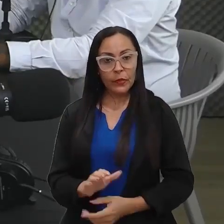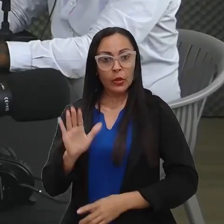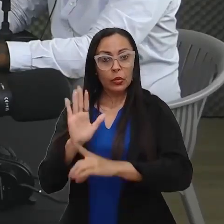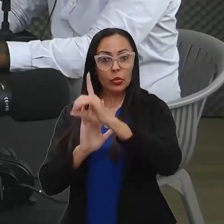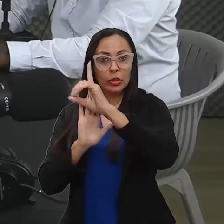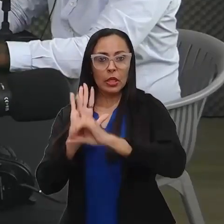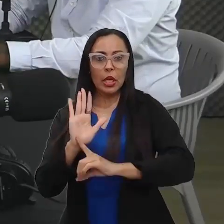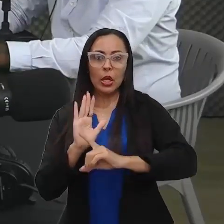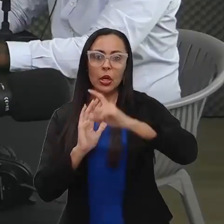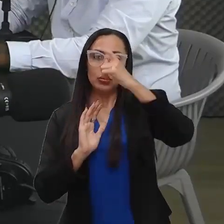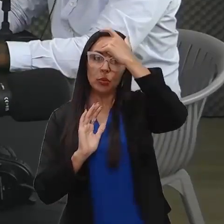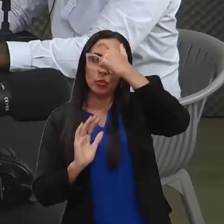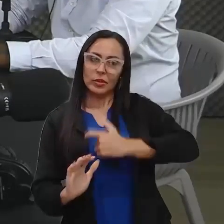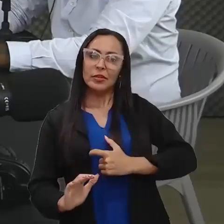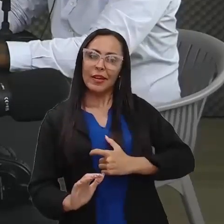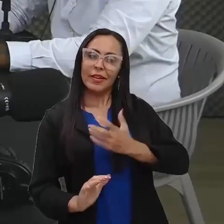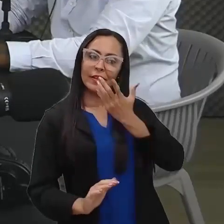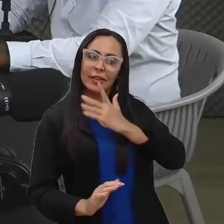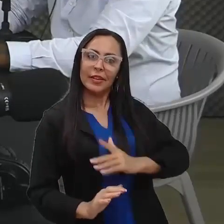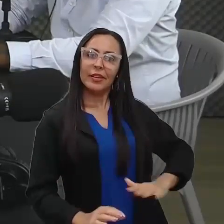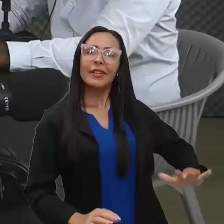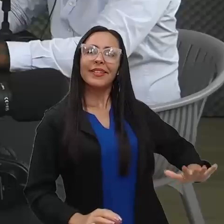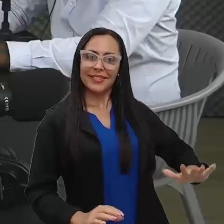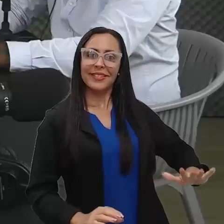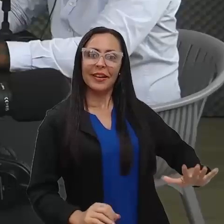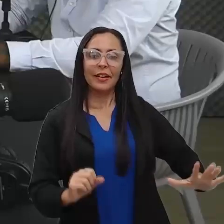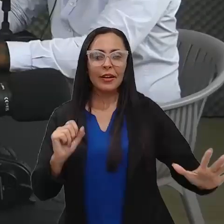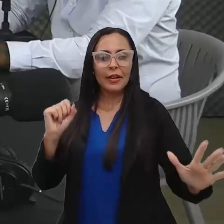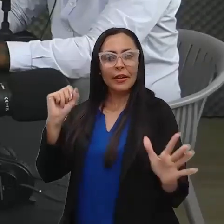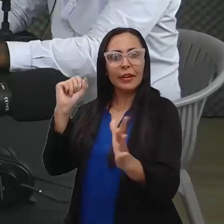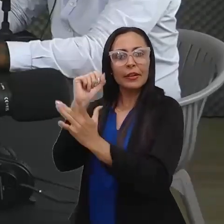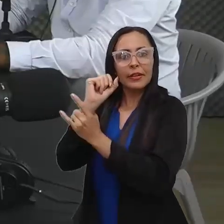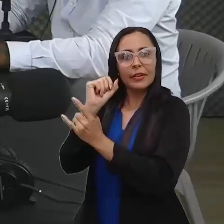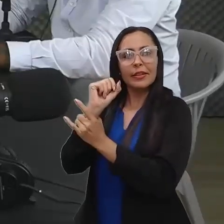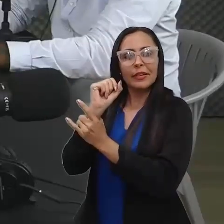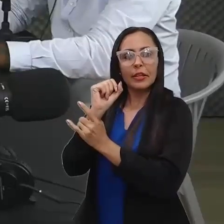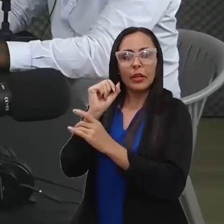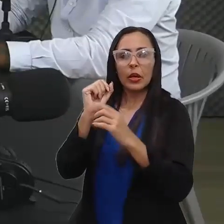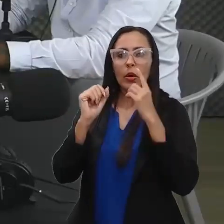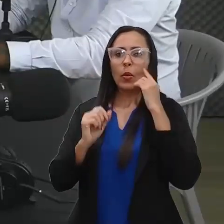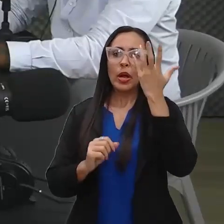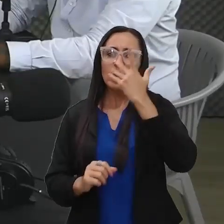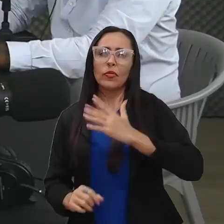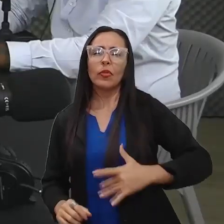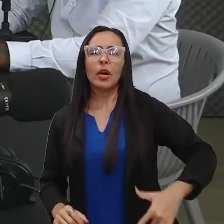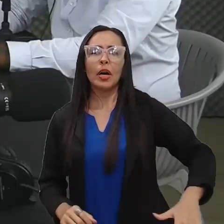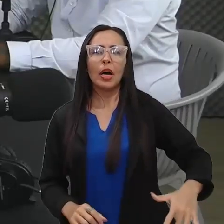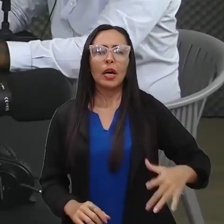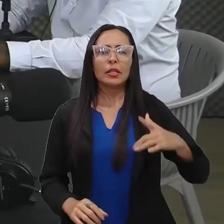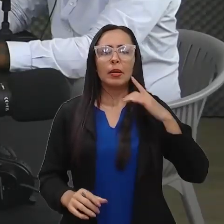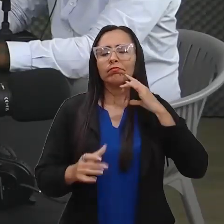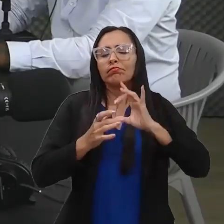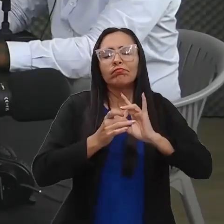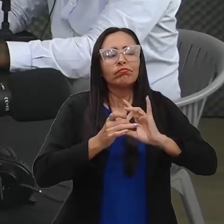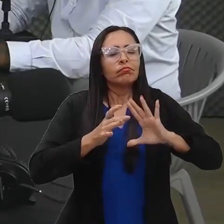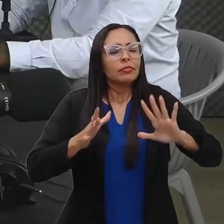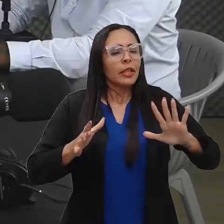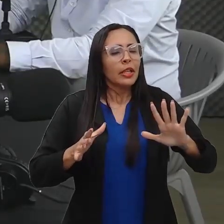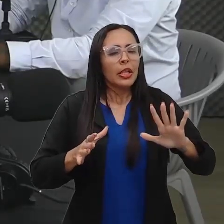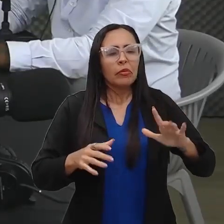de ser criança, é garantir isso. Garantir uma infância saudável, sem